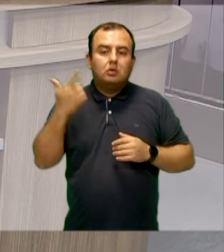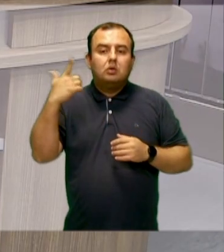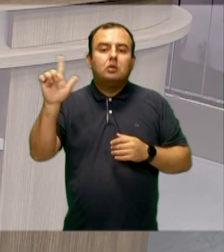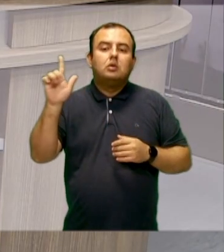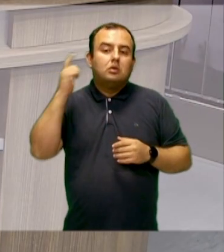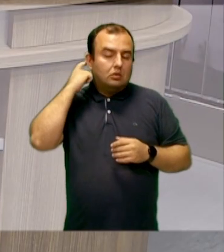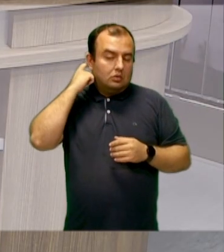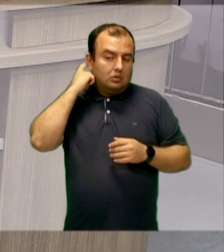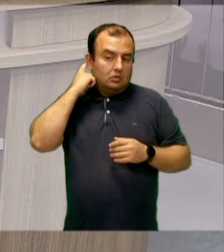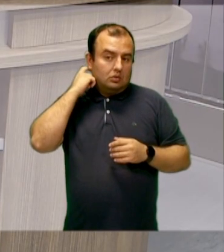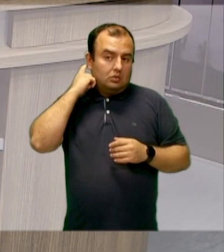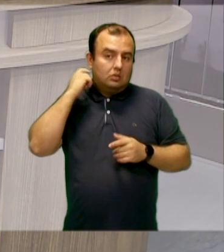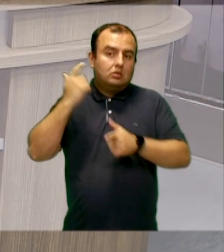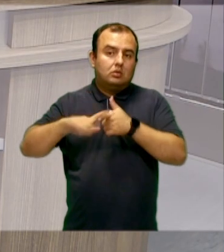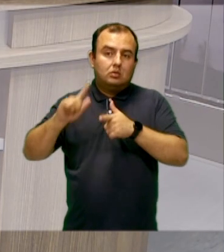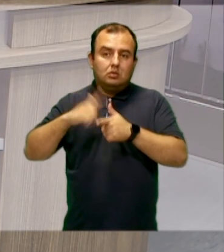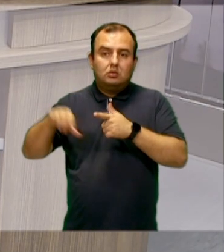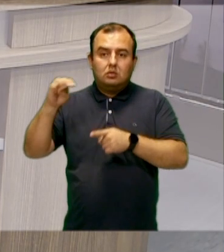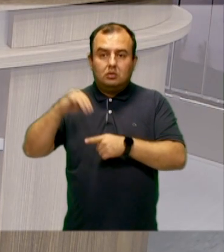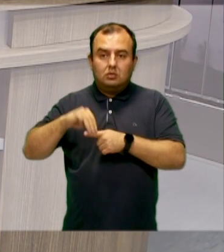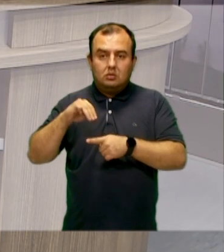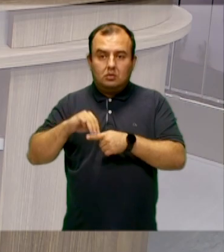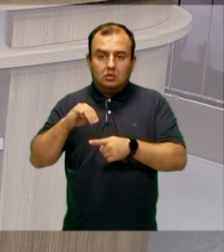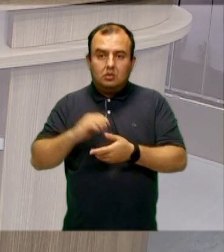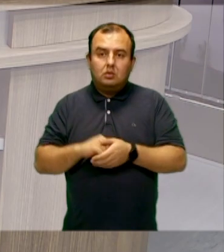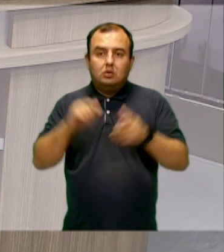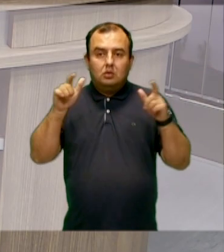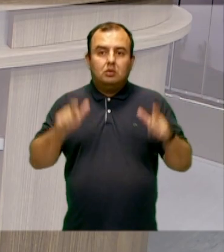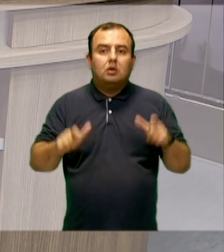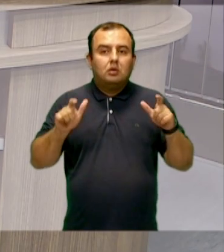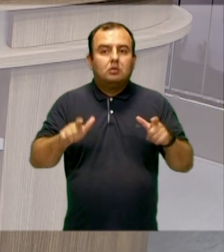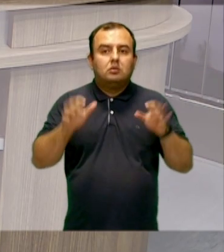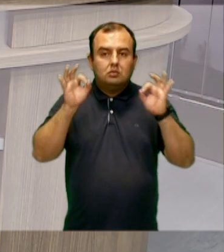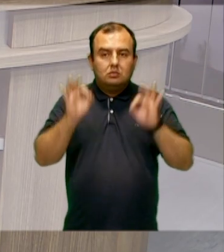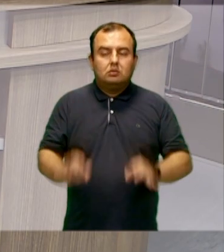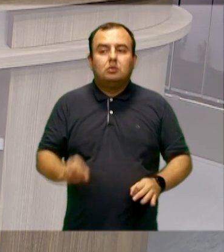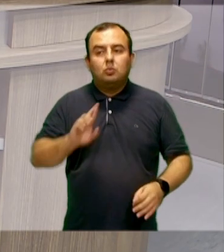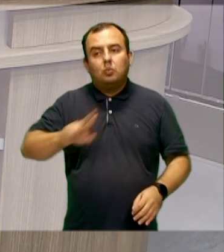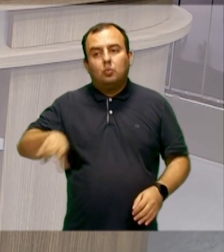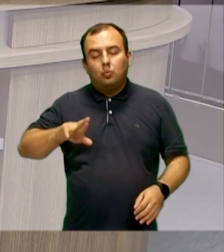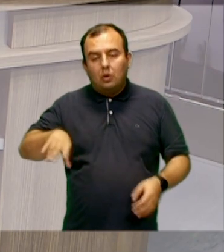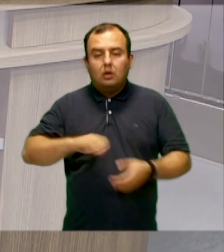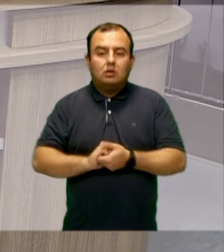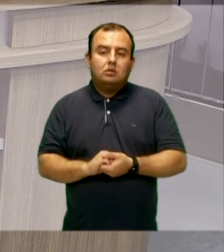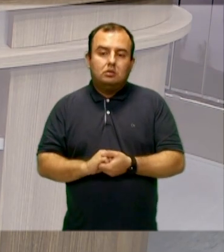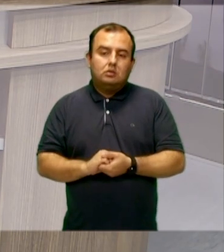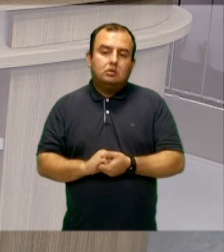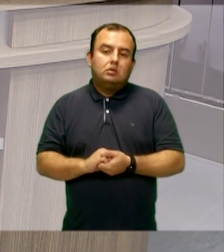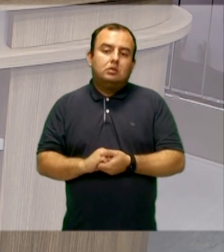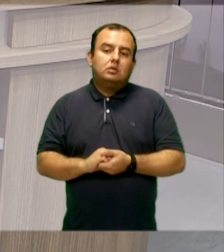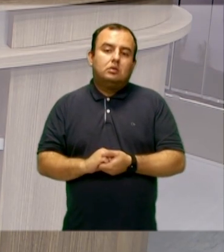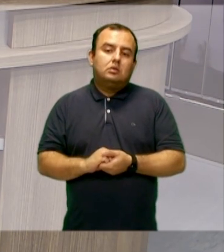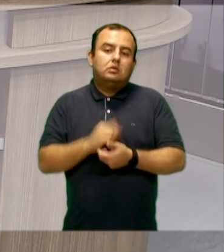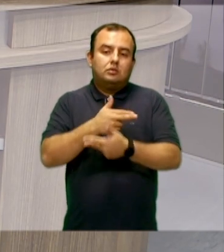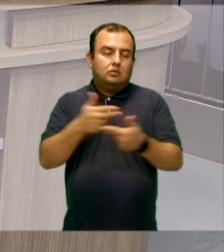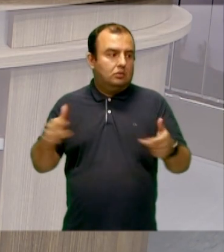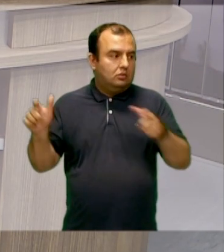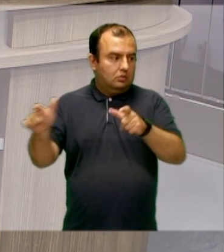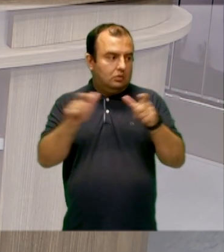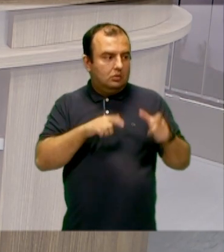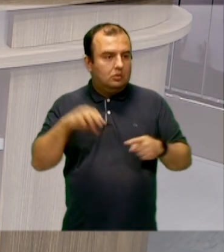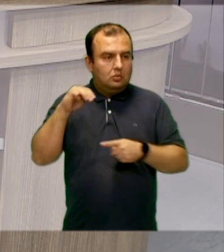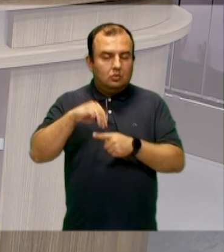outro problema do município que a gente está... Não é um local nada adequado. Nada adequado. Mas em vários locais do município que